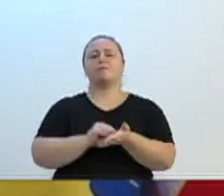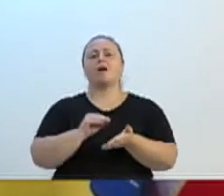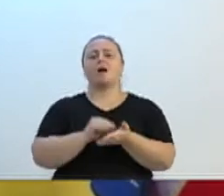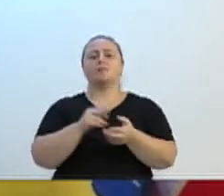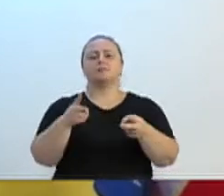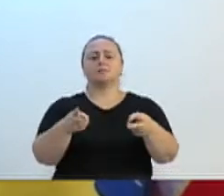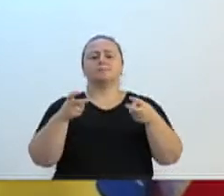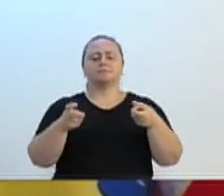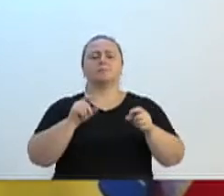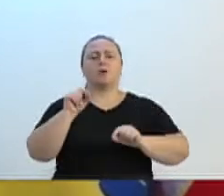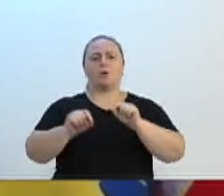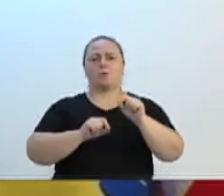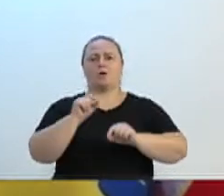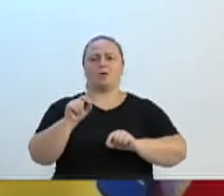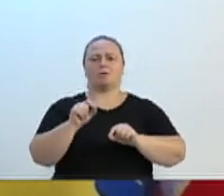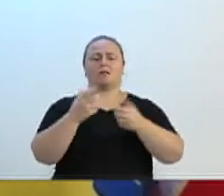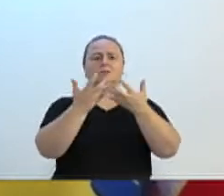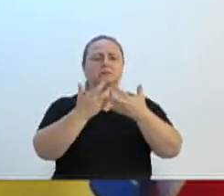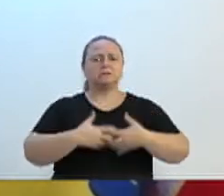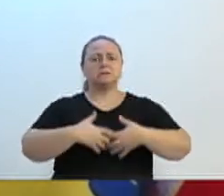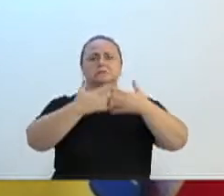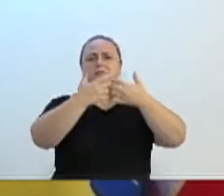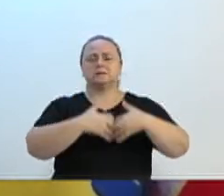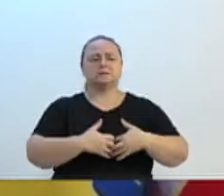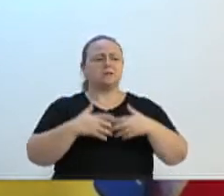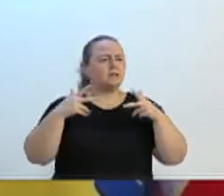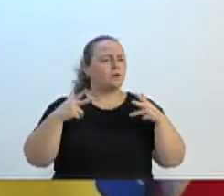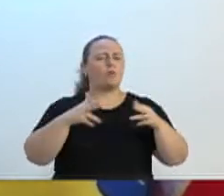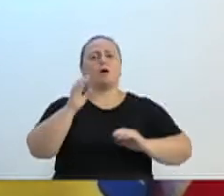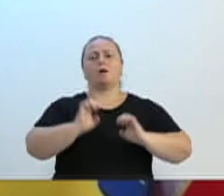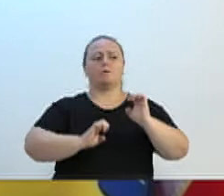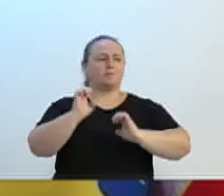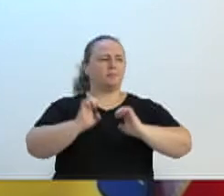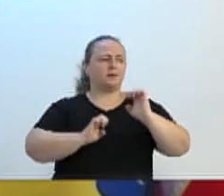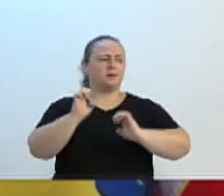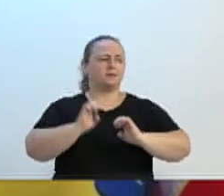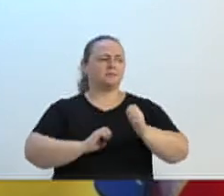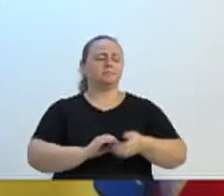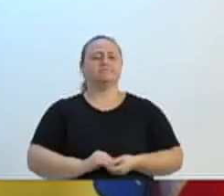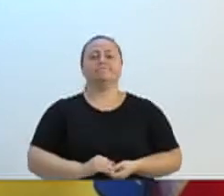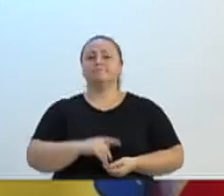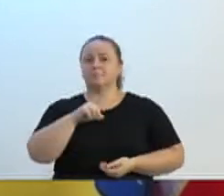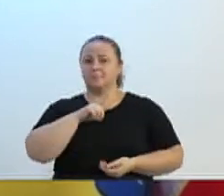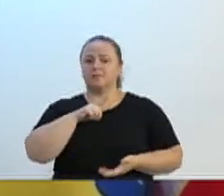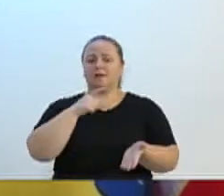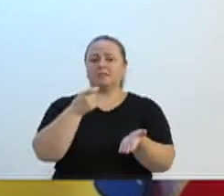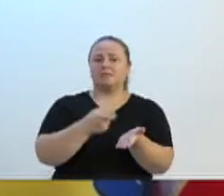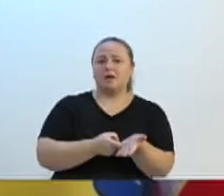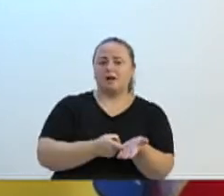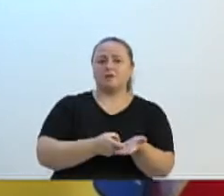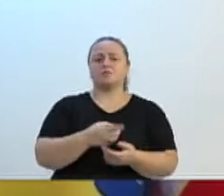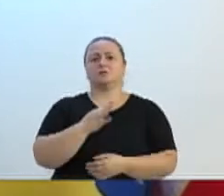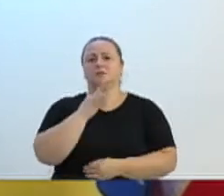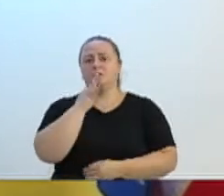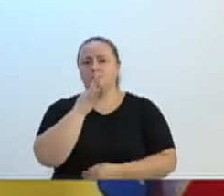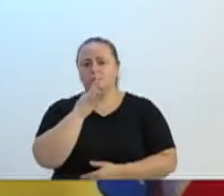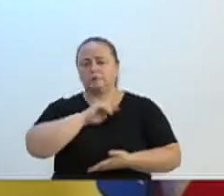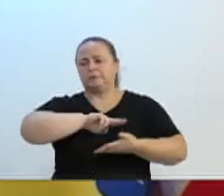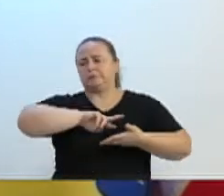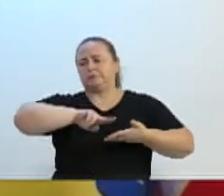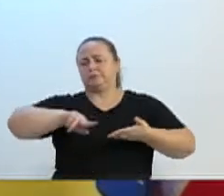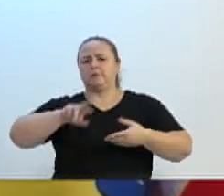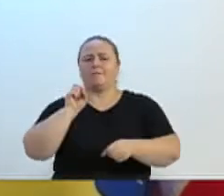sua funcionalidade é de uma empresa, com todos os encargos, com centenas de